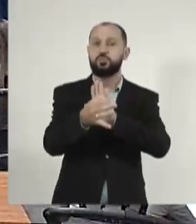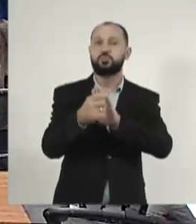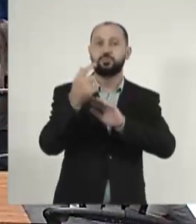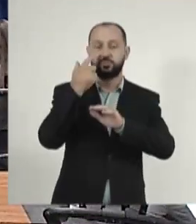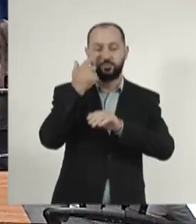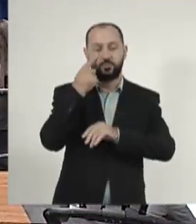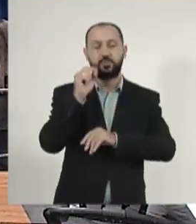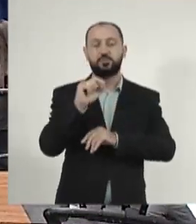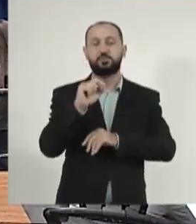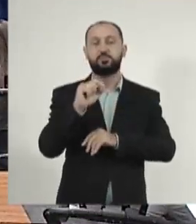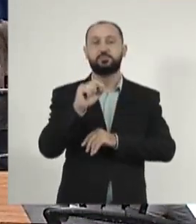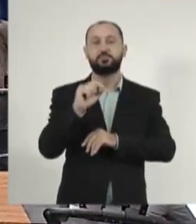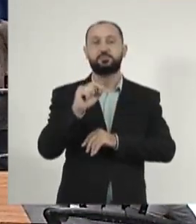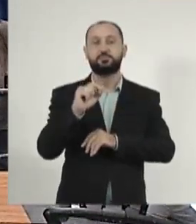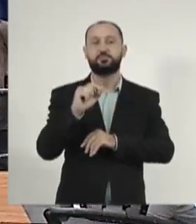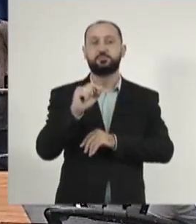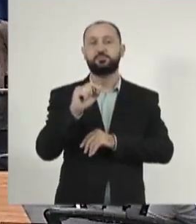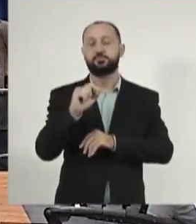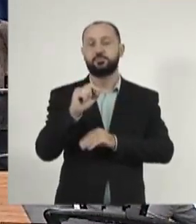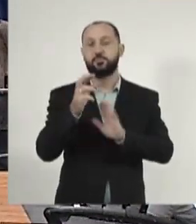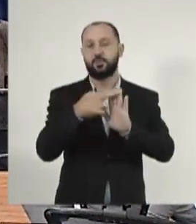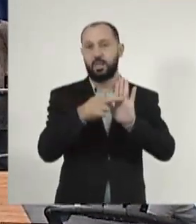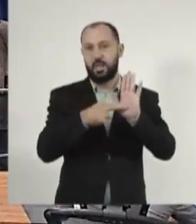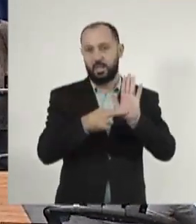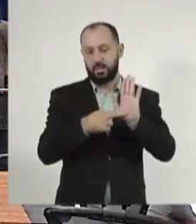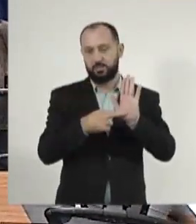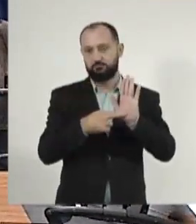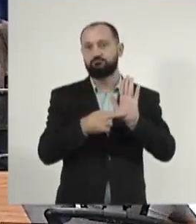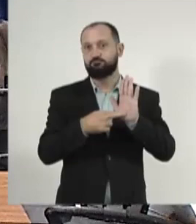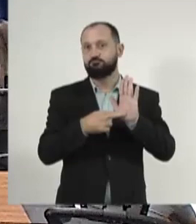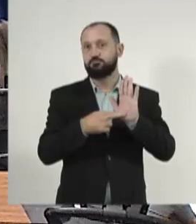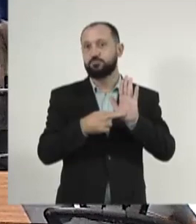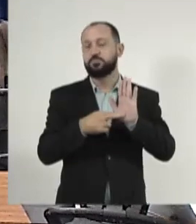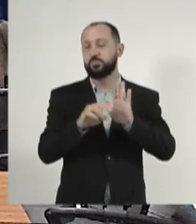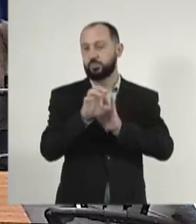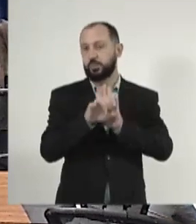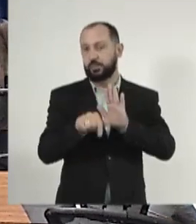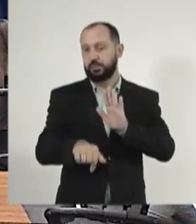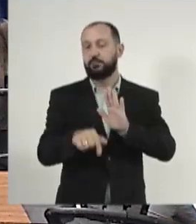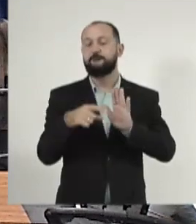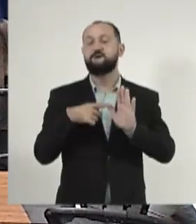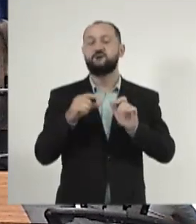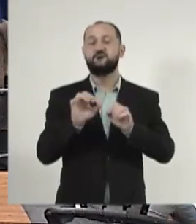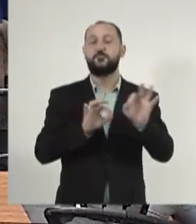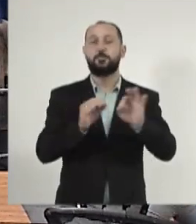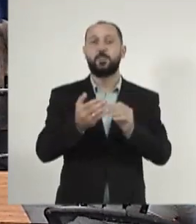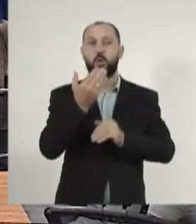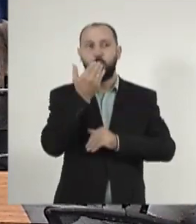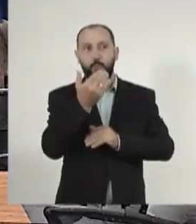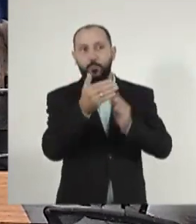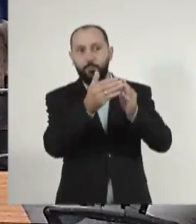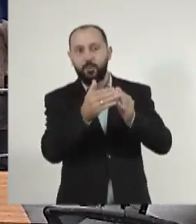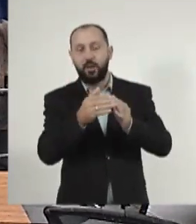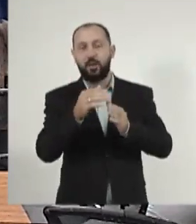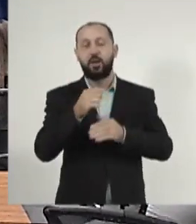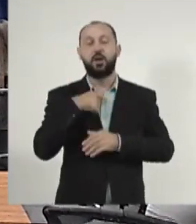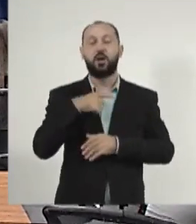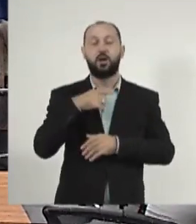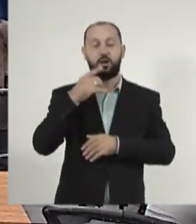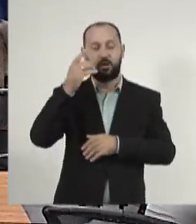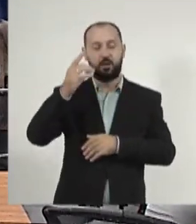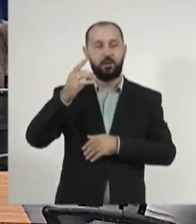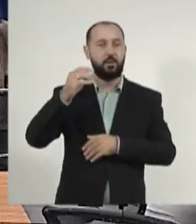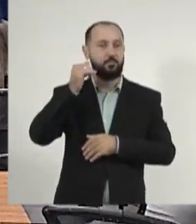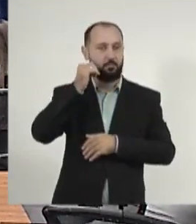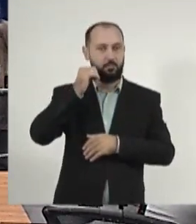sejam observadas as normas regimentais, seja encaminhado expediente deste poder a senhora Adriane Lopes,